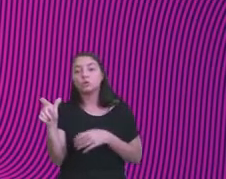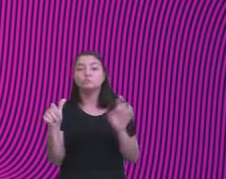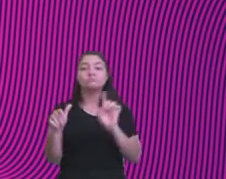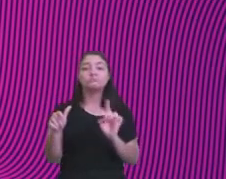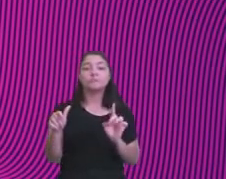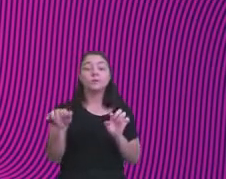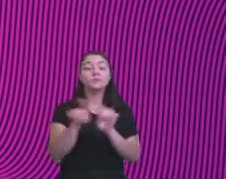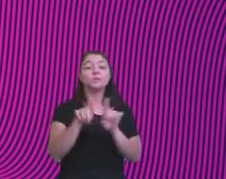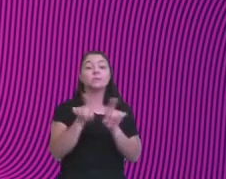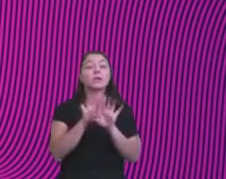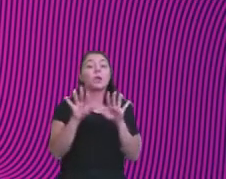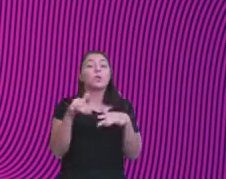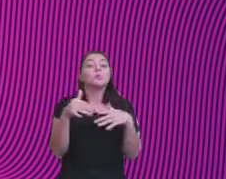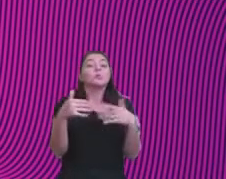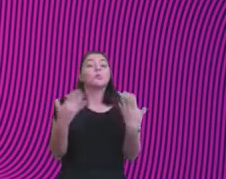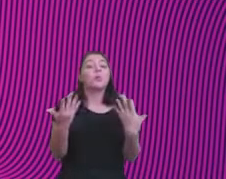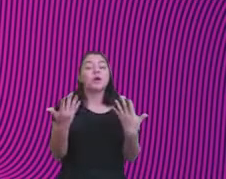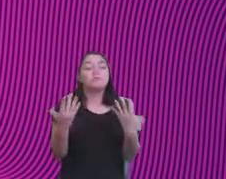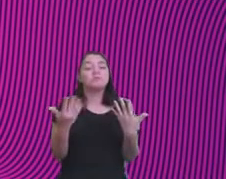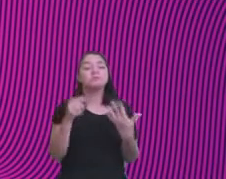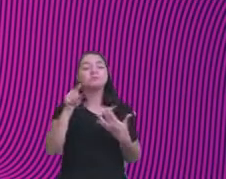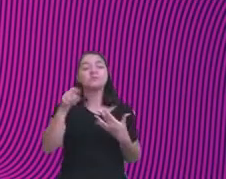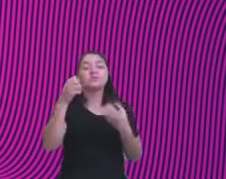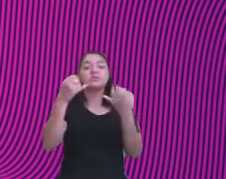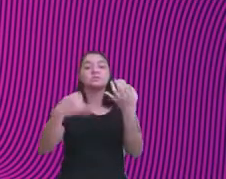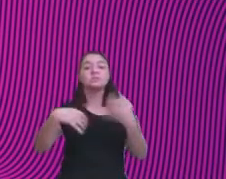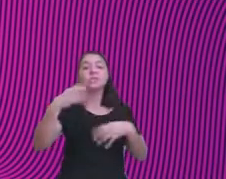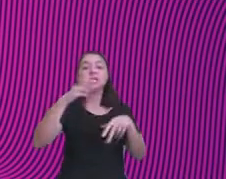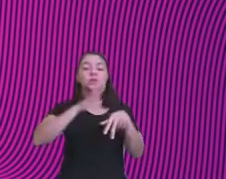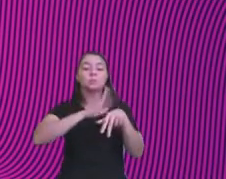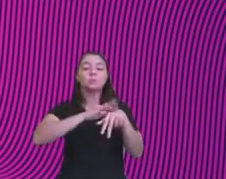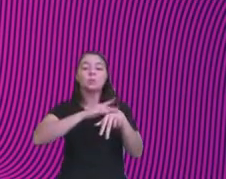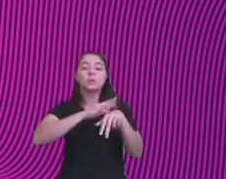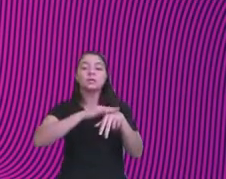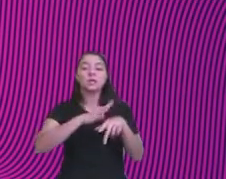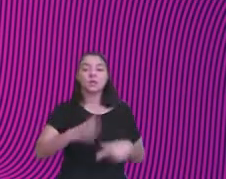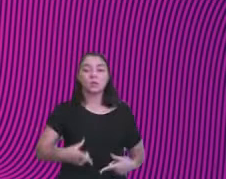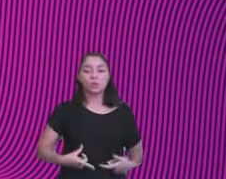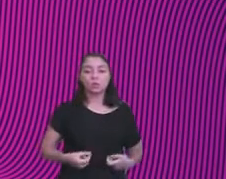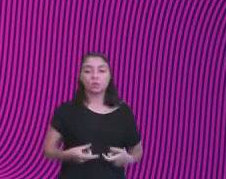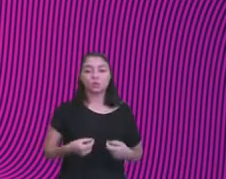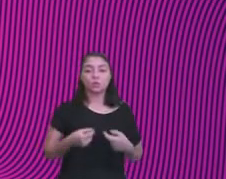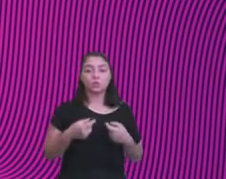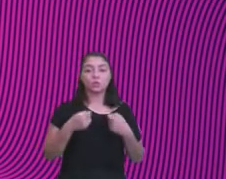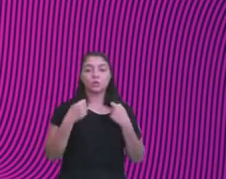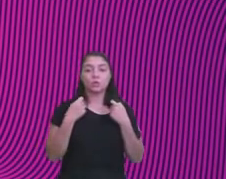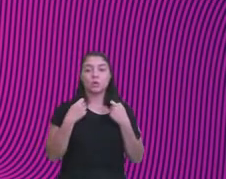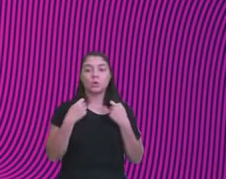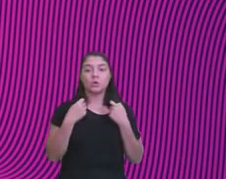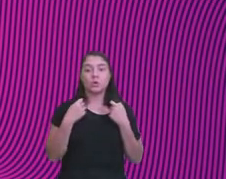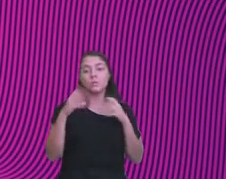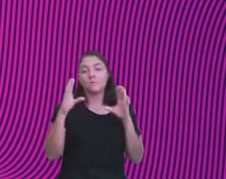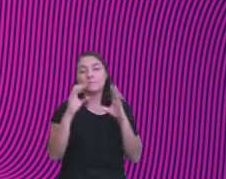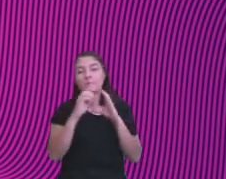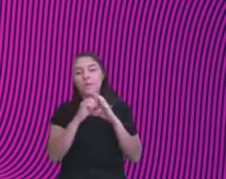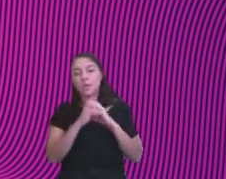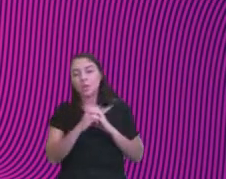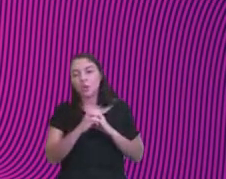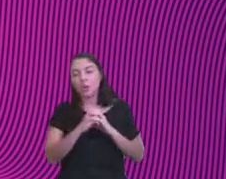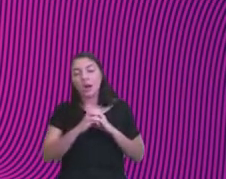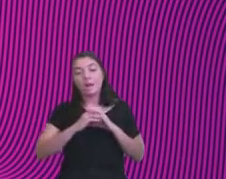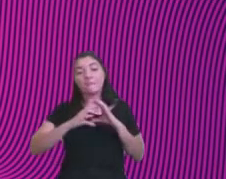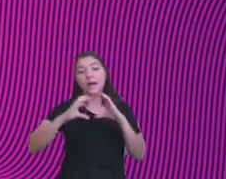seria a sua proposta para esse paciente com tumor sincrônico mais pequeno, a maior lesão dele